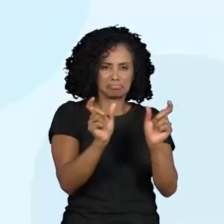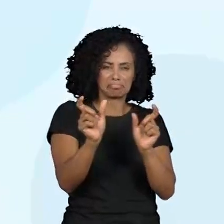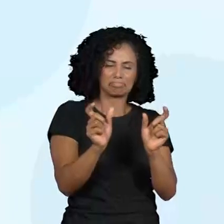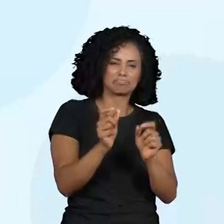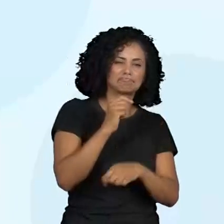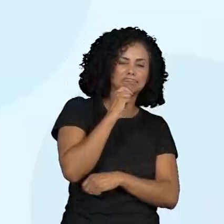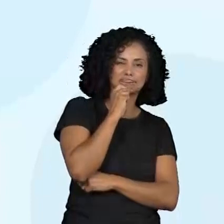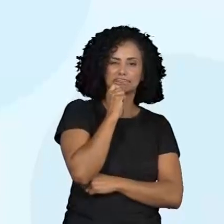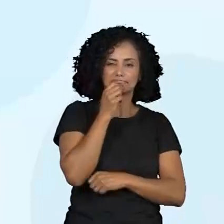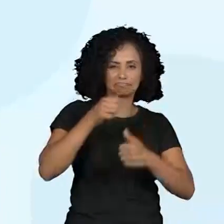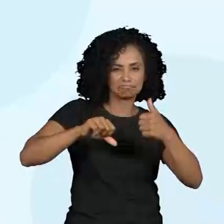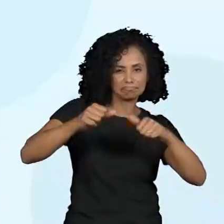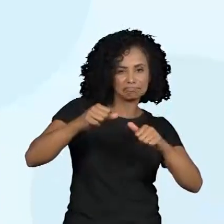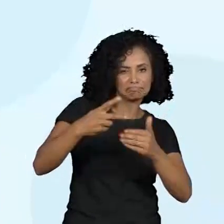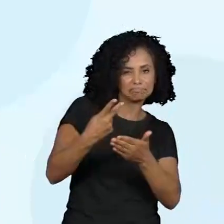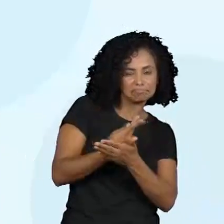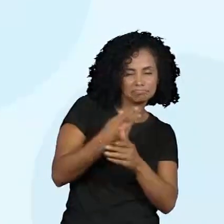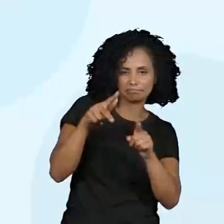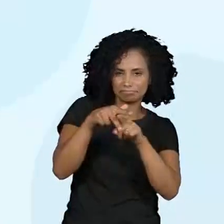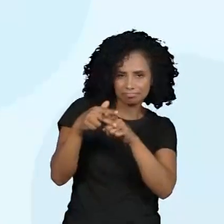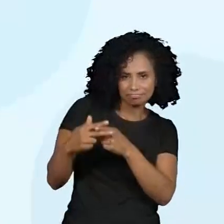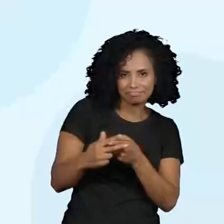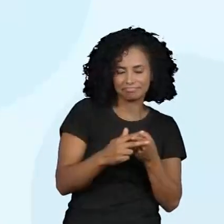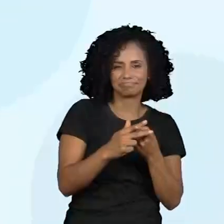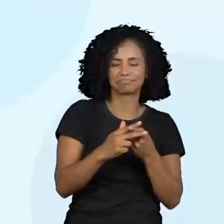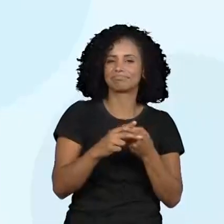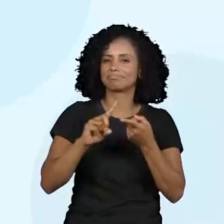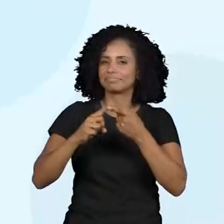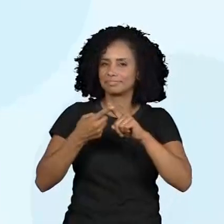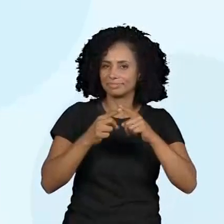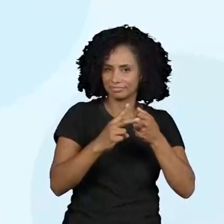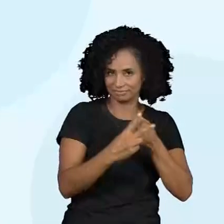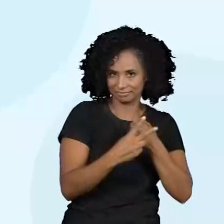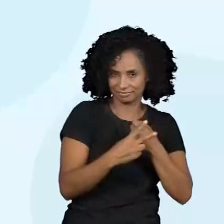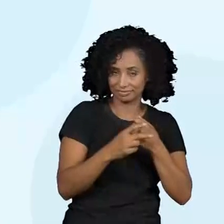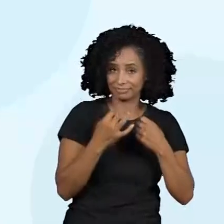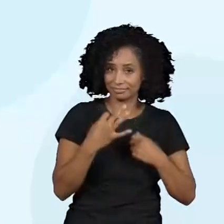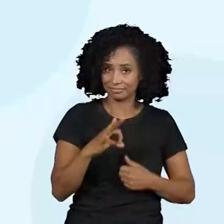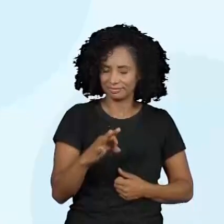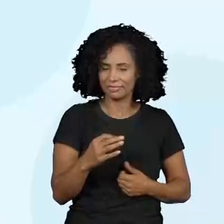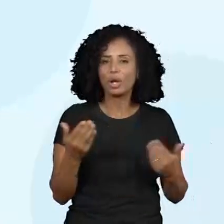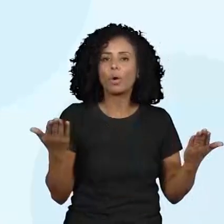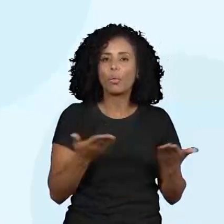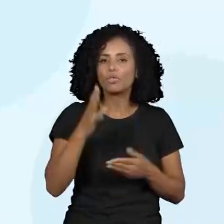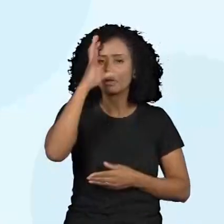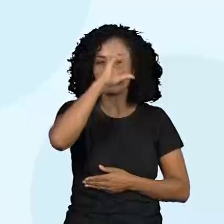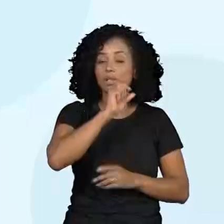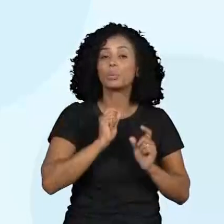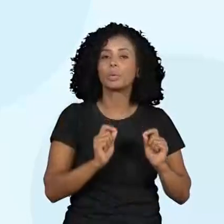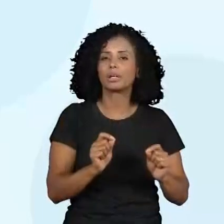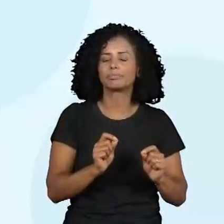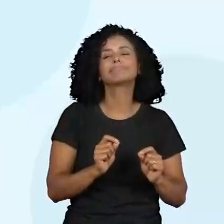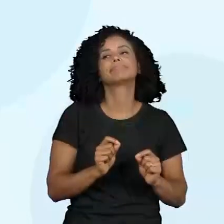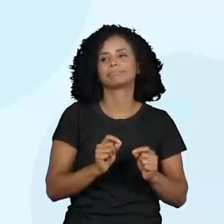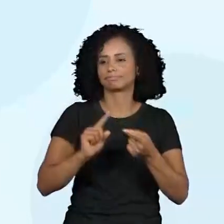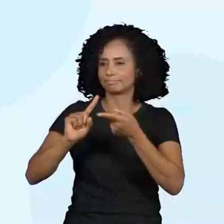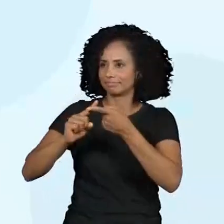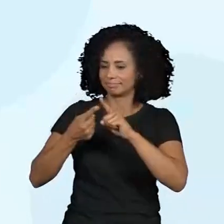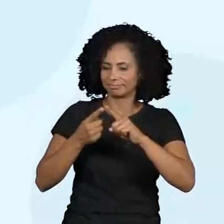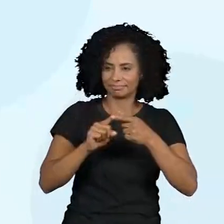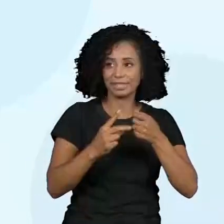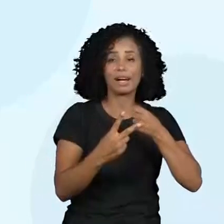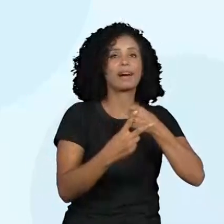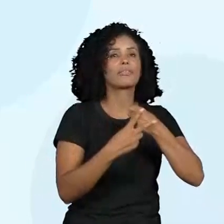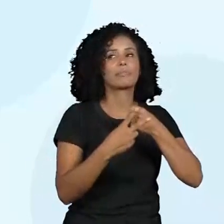de se fazer bom e o que aprendemos hoje na aula de hoje aprenderemos sobre a concordância